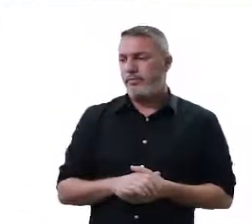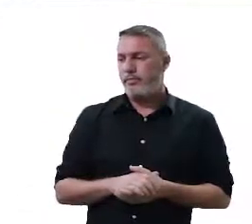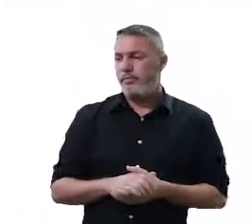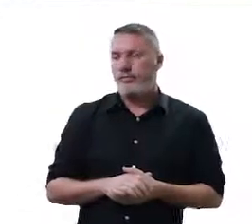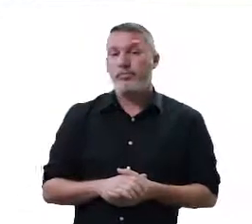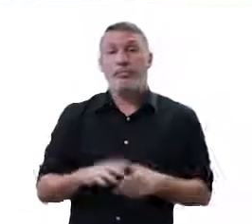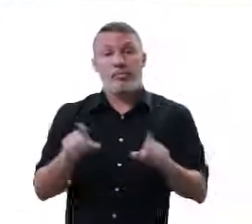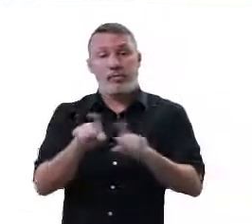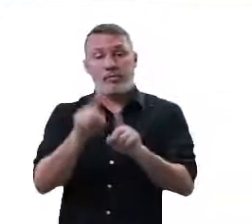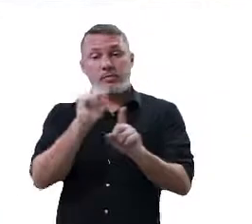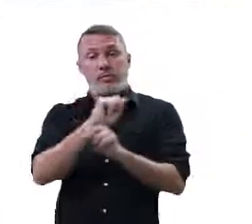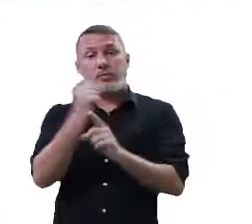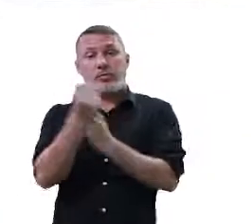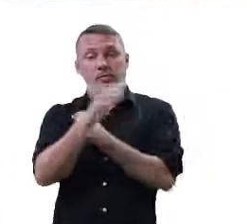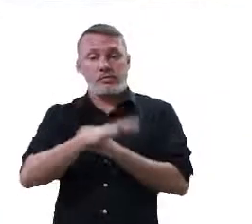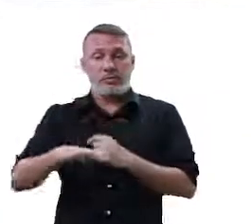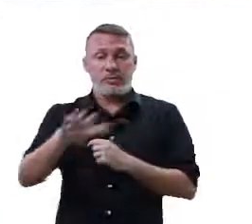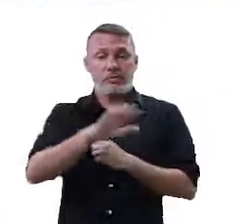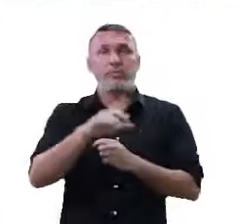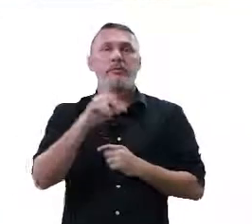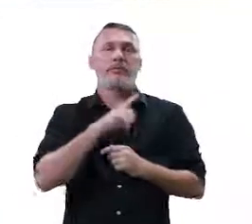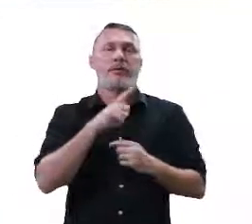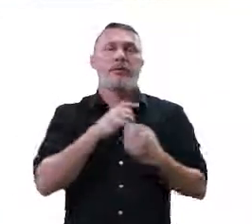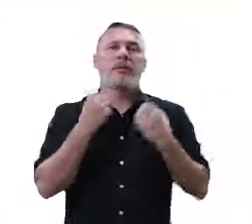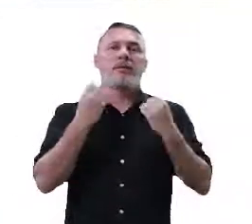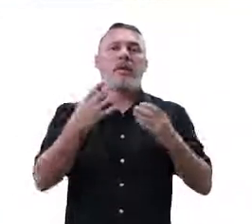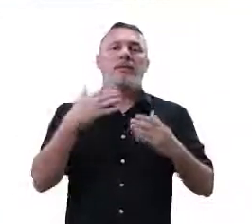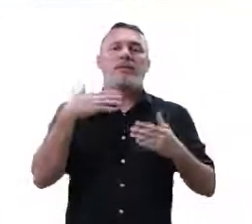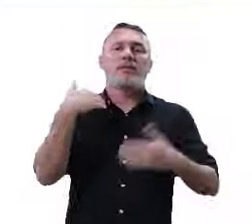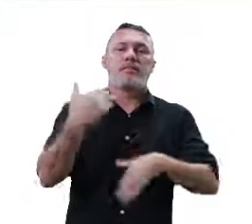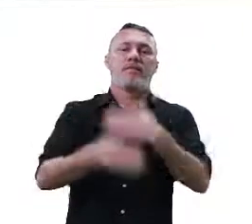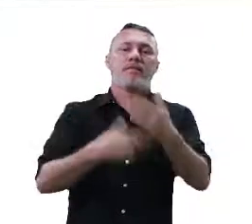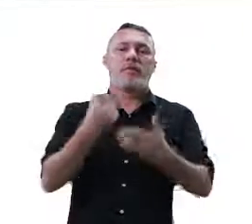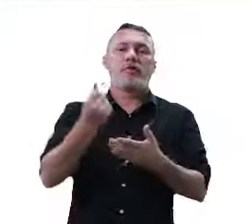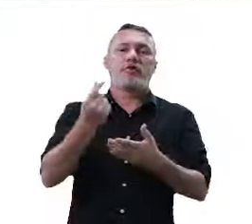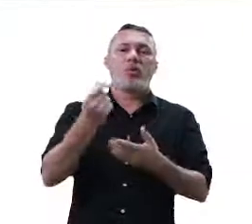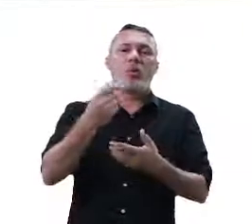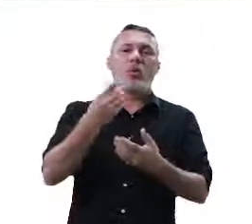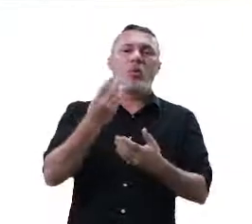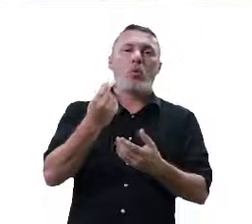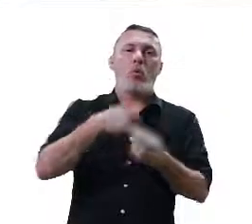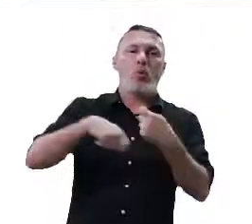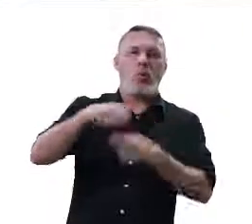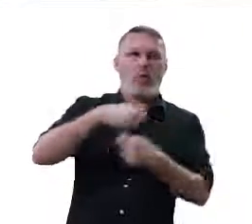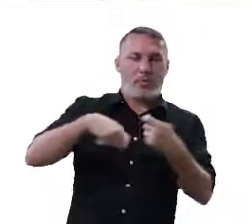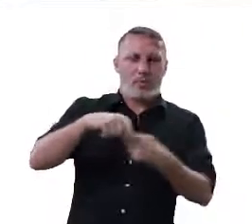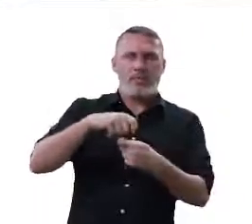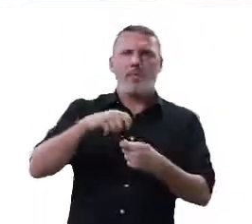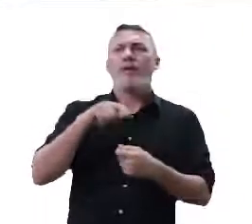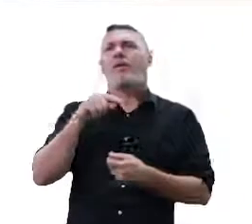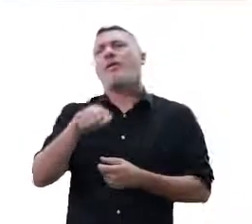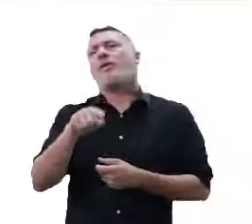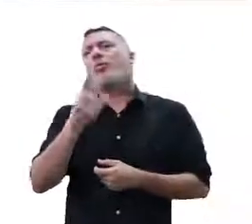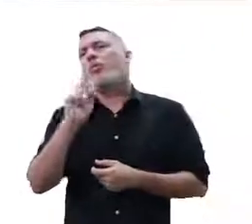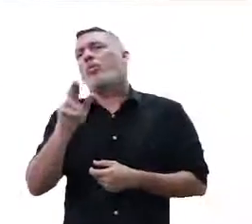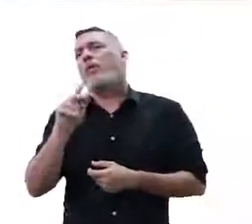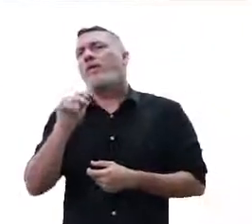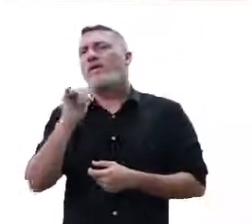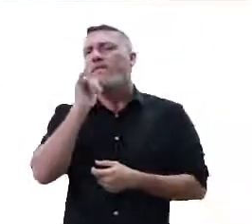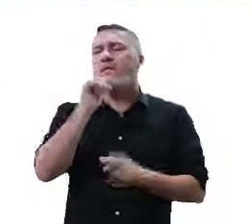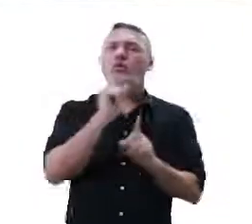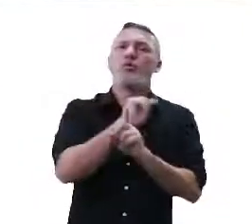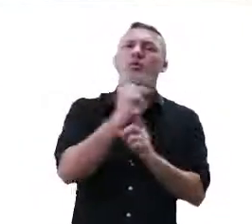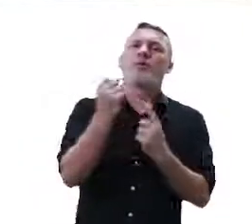A autonomia da sociedade civil seja proporcional ao desenvolvimento econômico. Aqui a gente não está falando